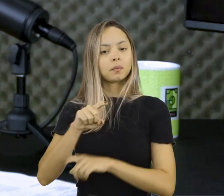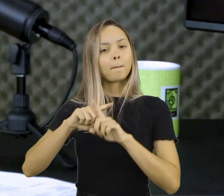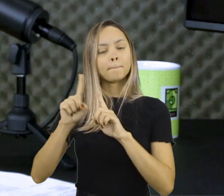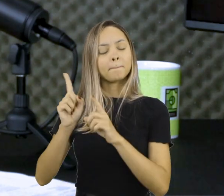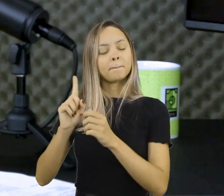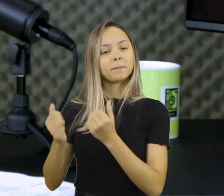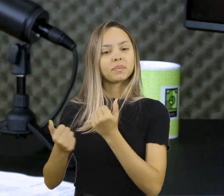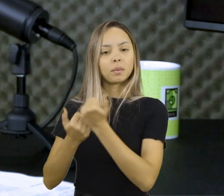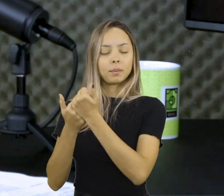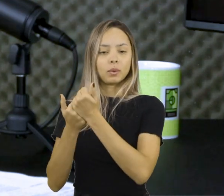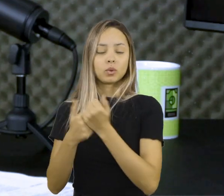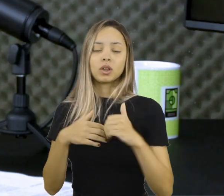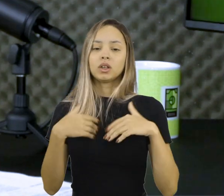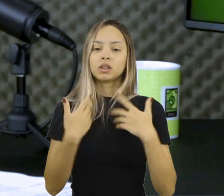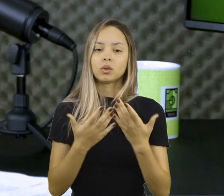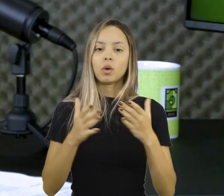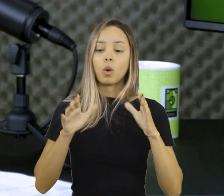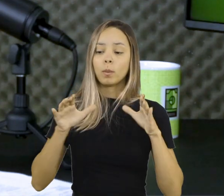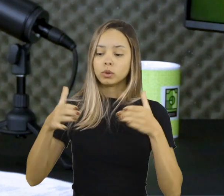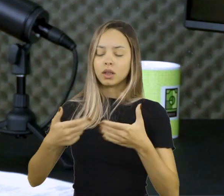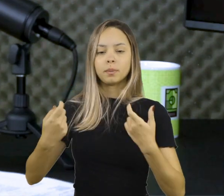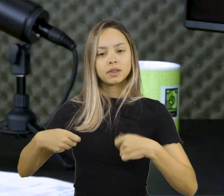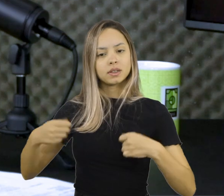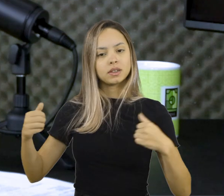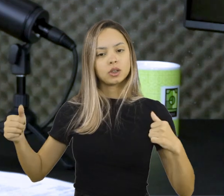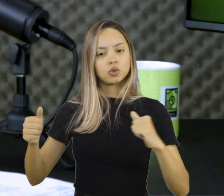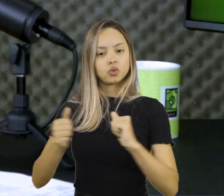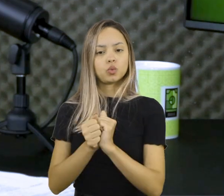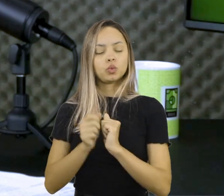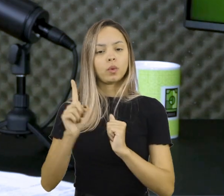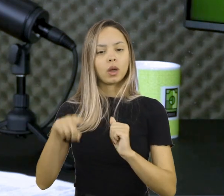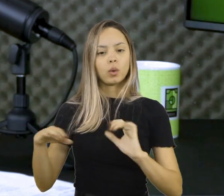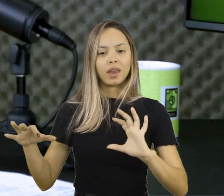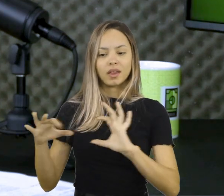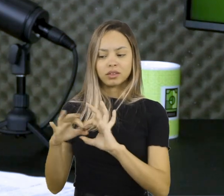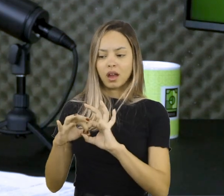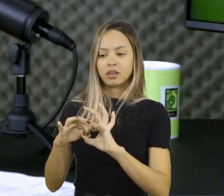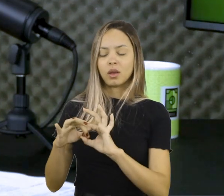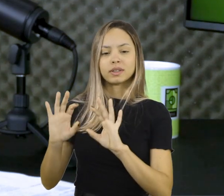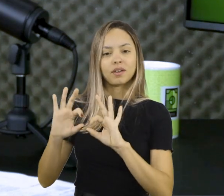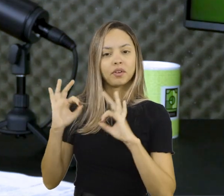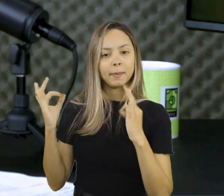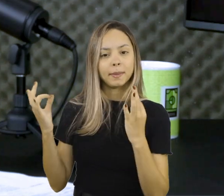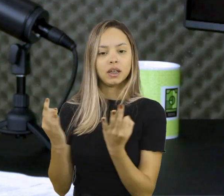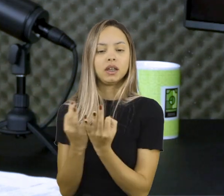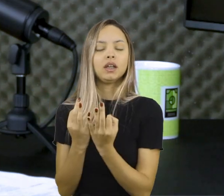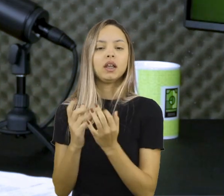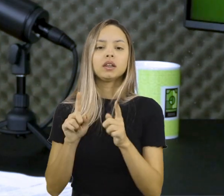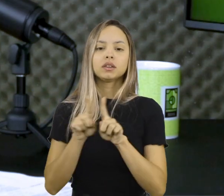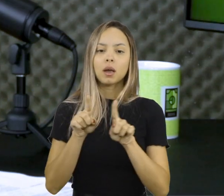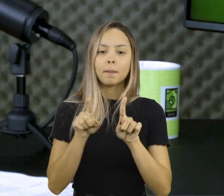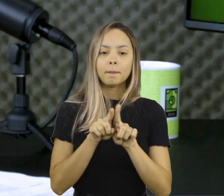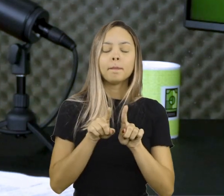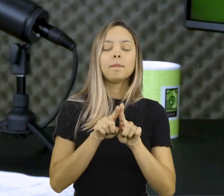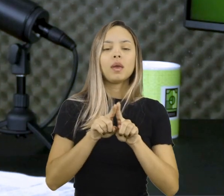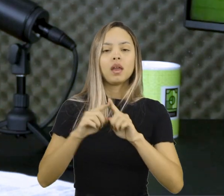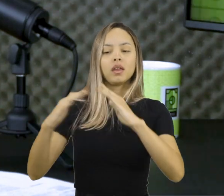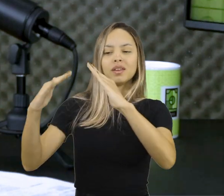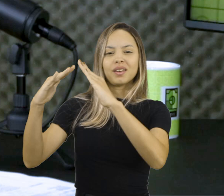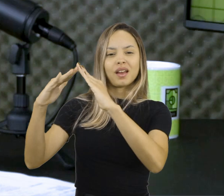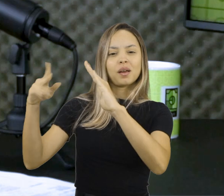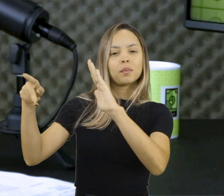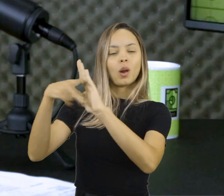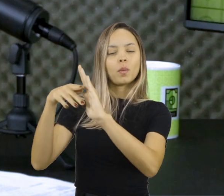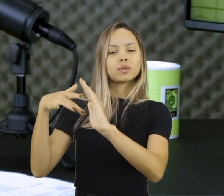da da da comunidade tá junto é conectada com essa família os agentes de saúde saber que